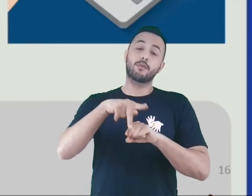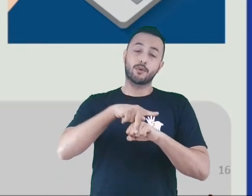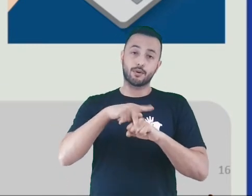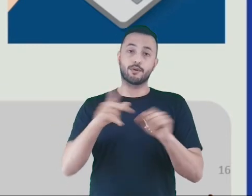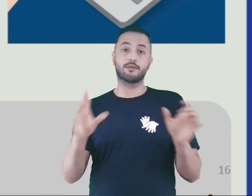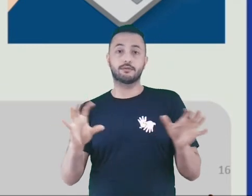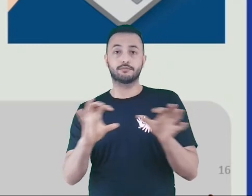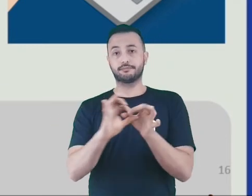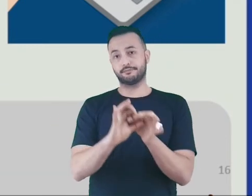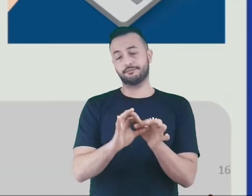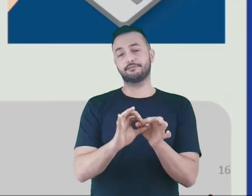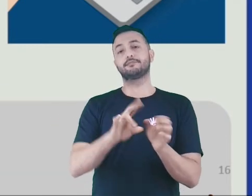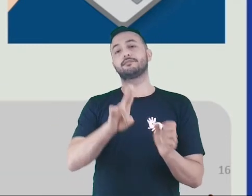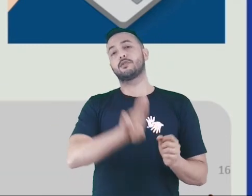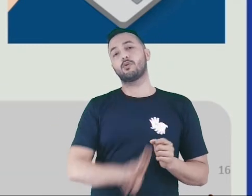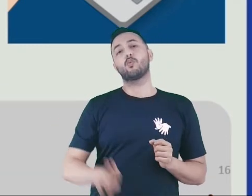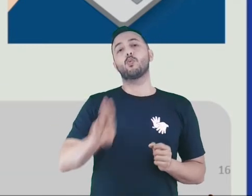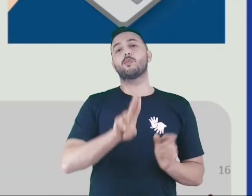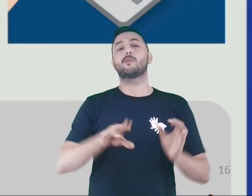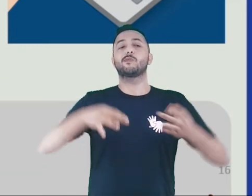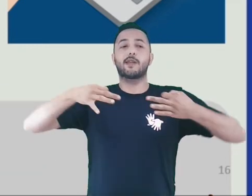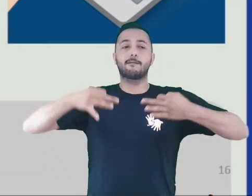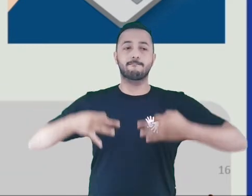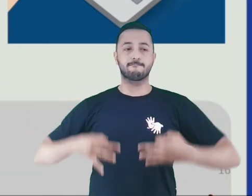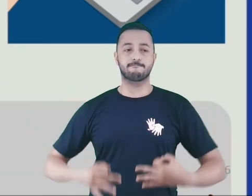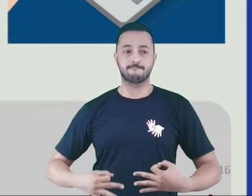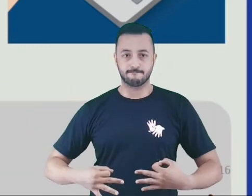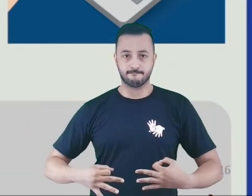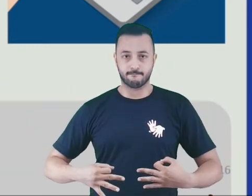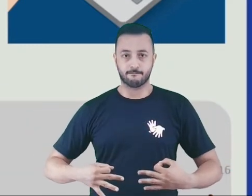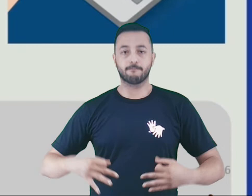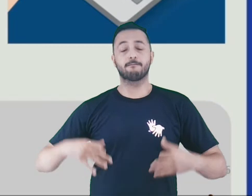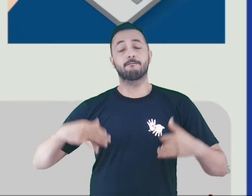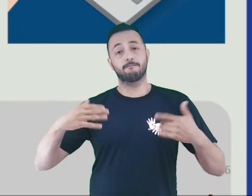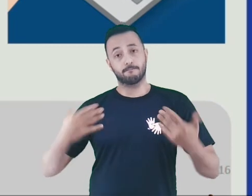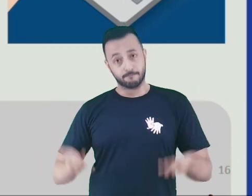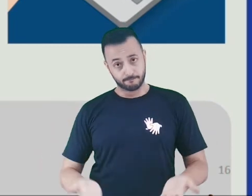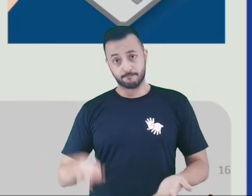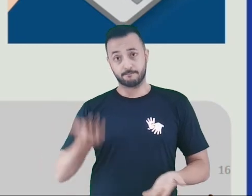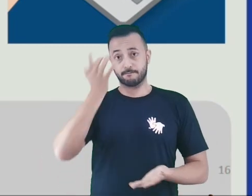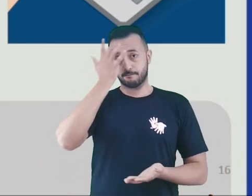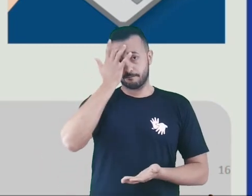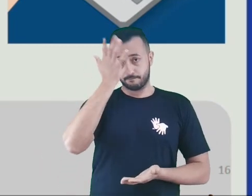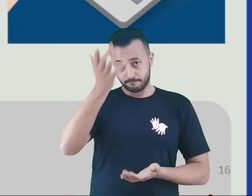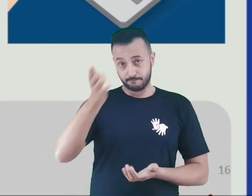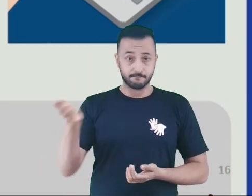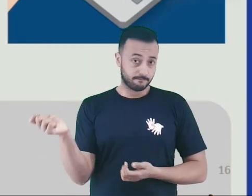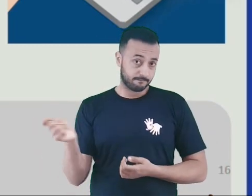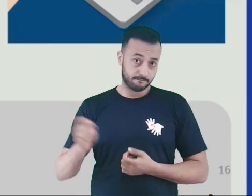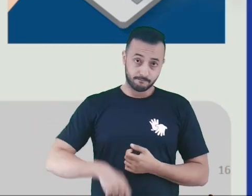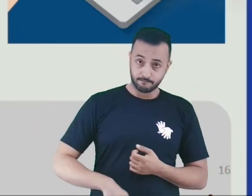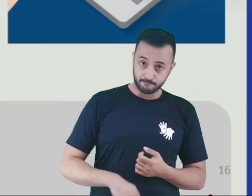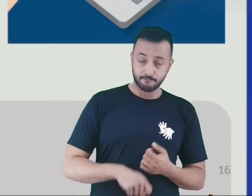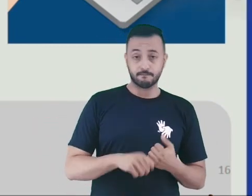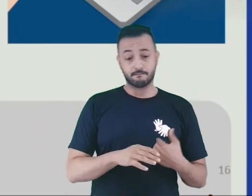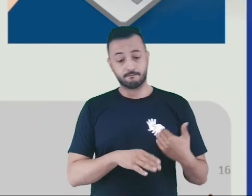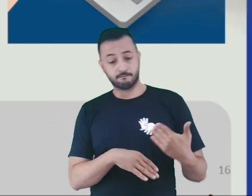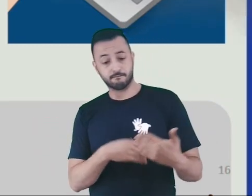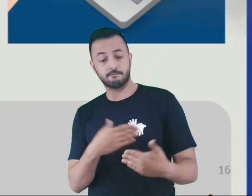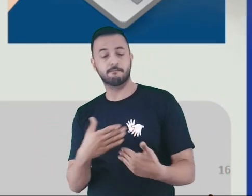sejam empregados de maneira correta, o que possibilitará o